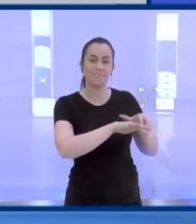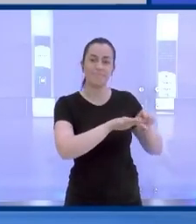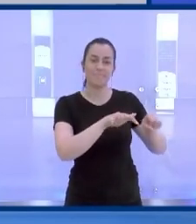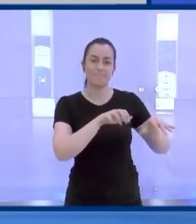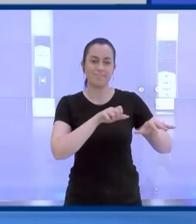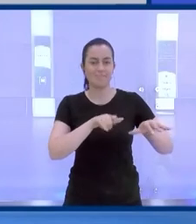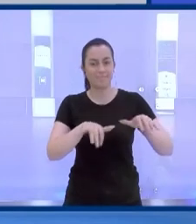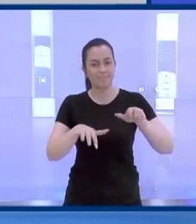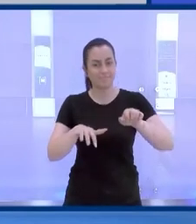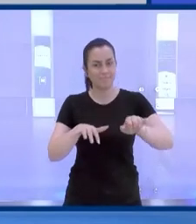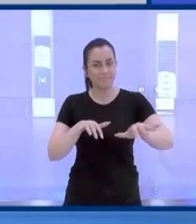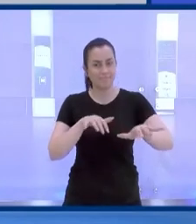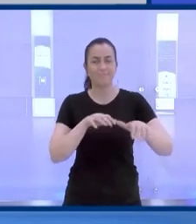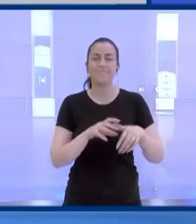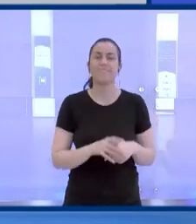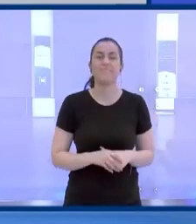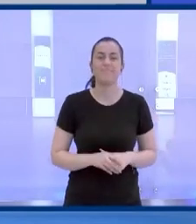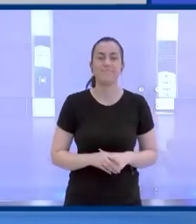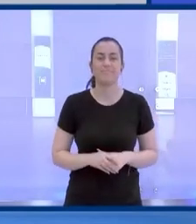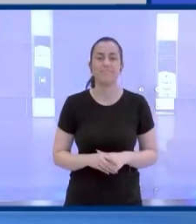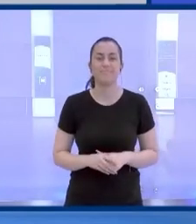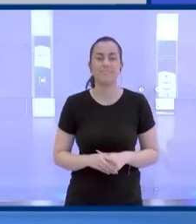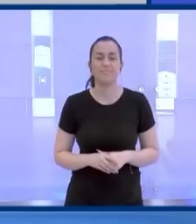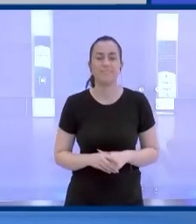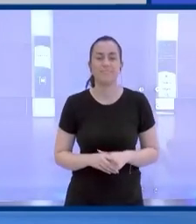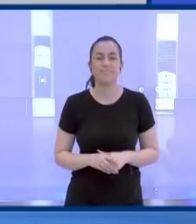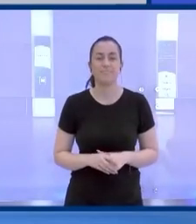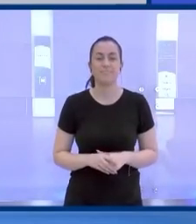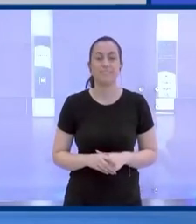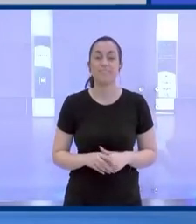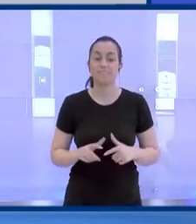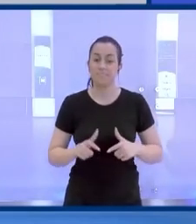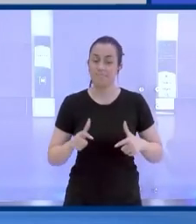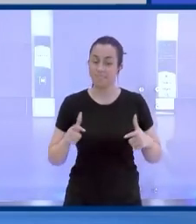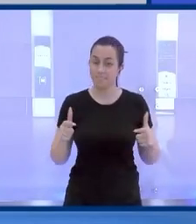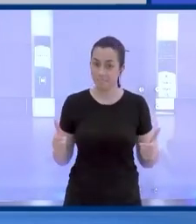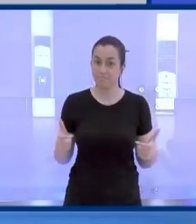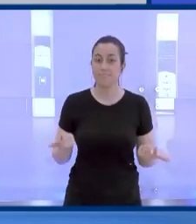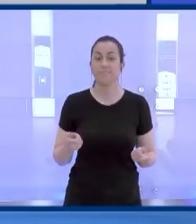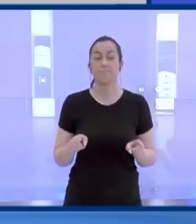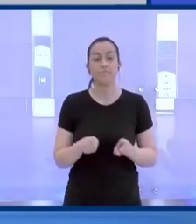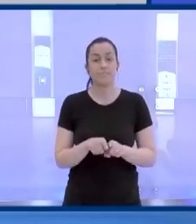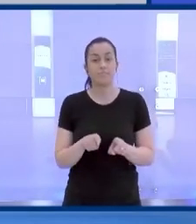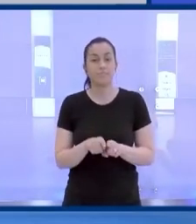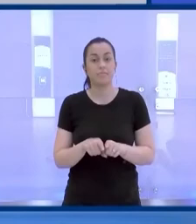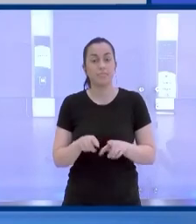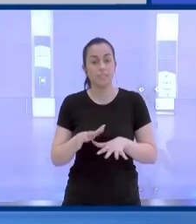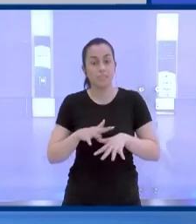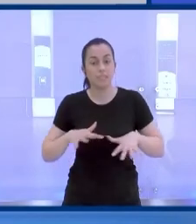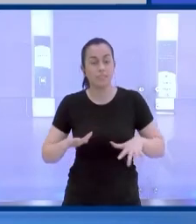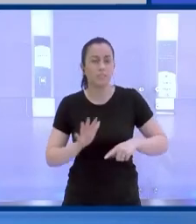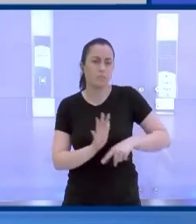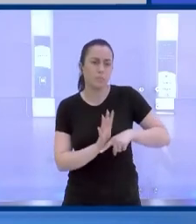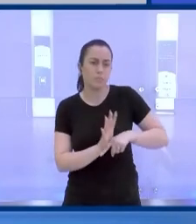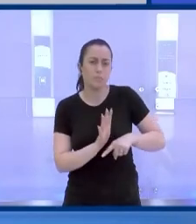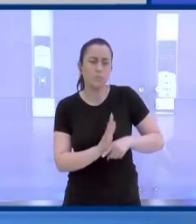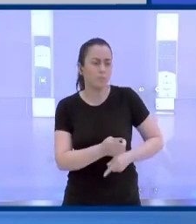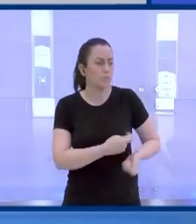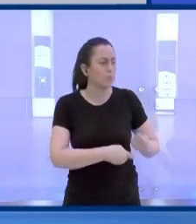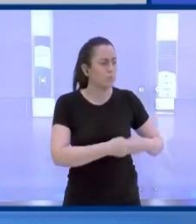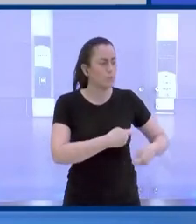outras regiões do nosso Estado. A expansão a caminho, além de beneficiar o mercado específico do